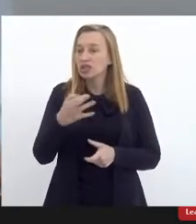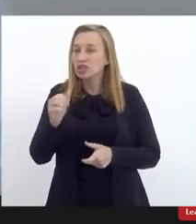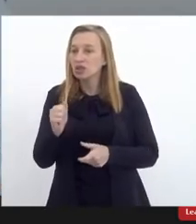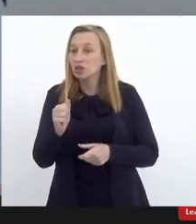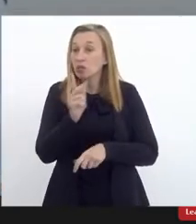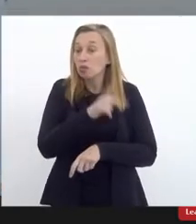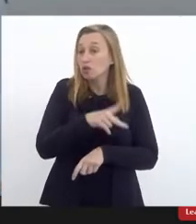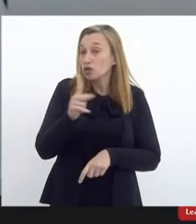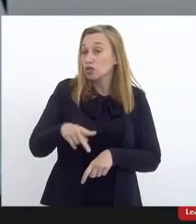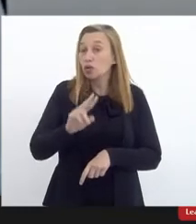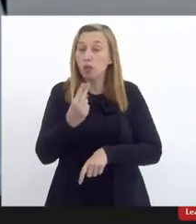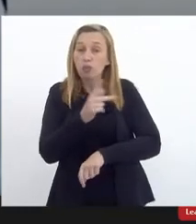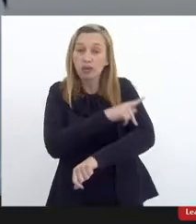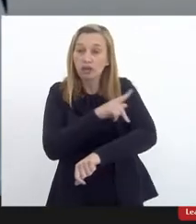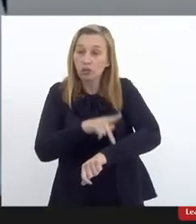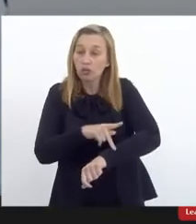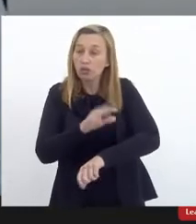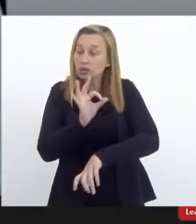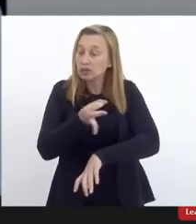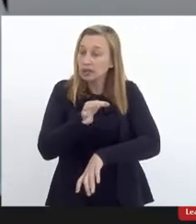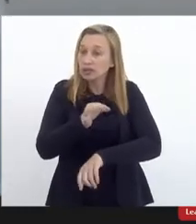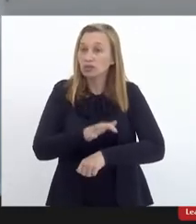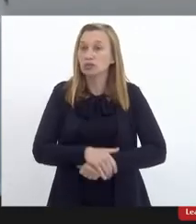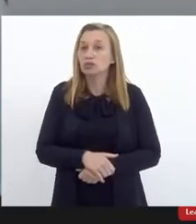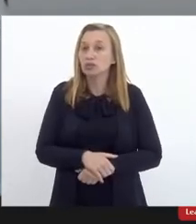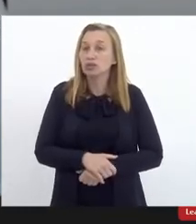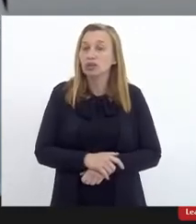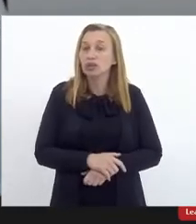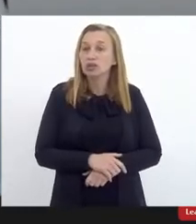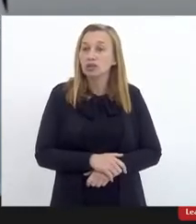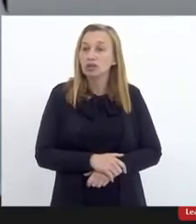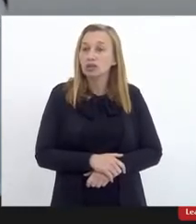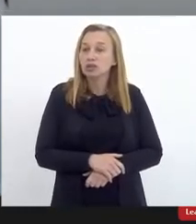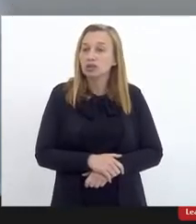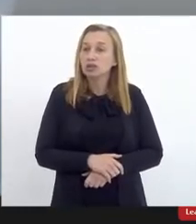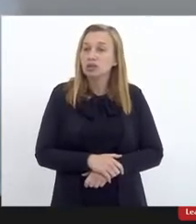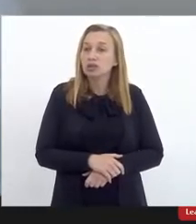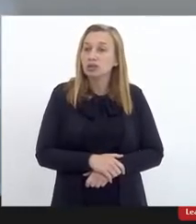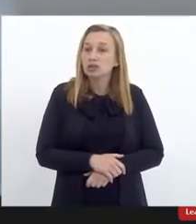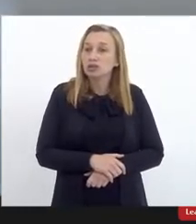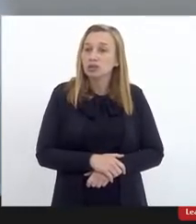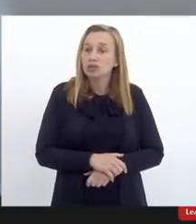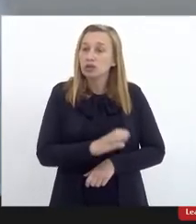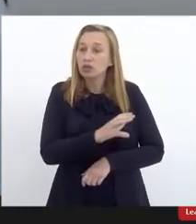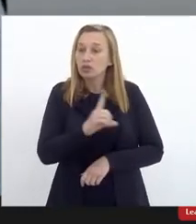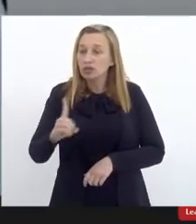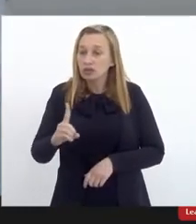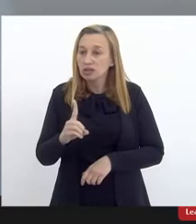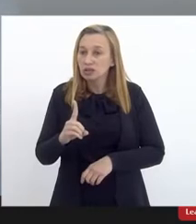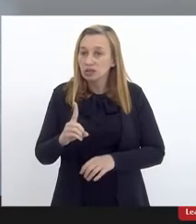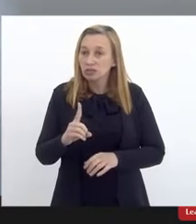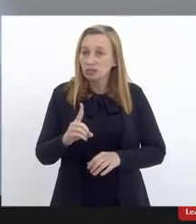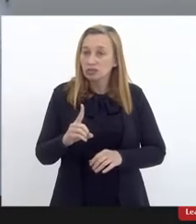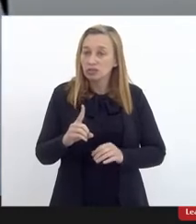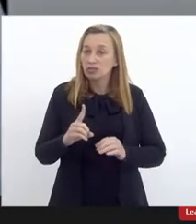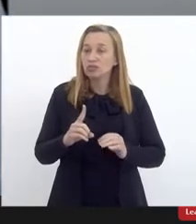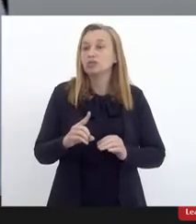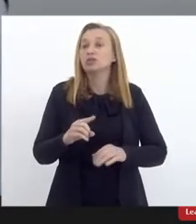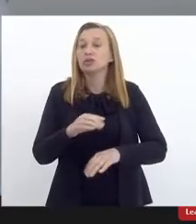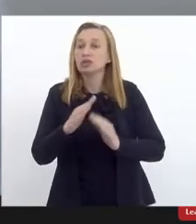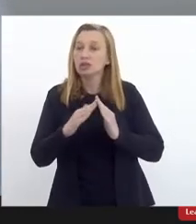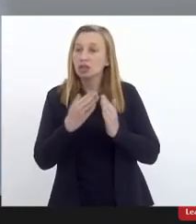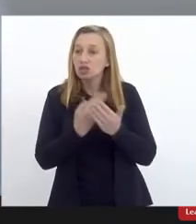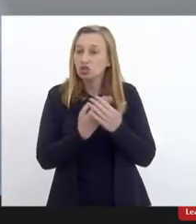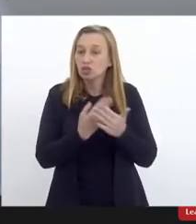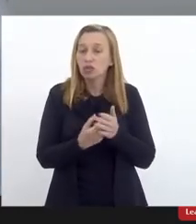professores especialistas que atuam, né, na coordenação pedagógica das escolas. Nós aprovamos